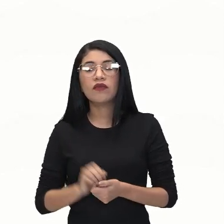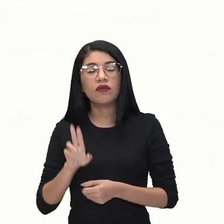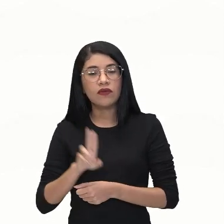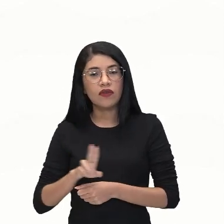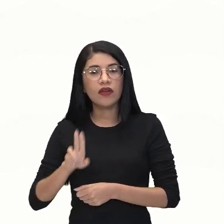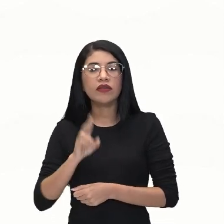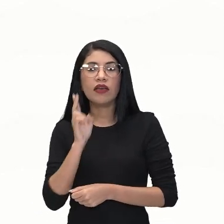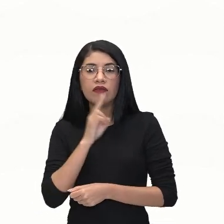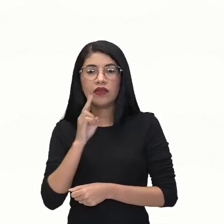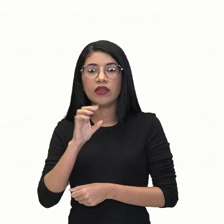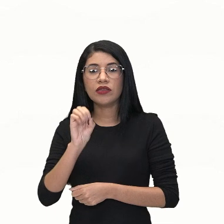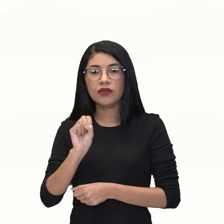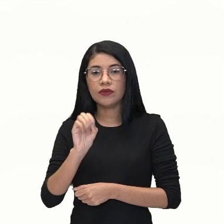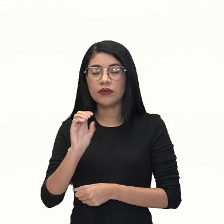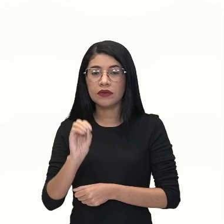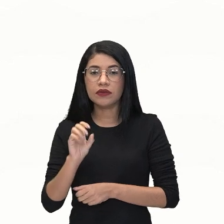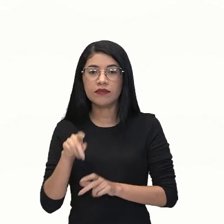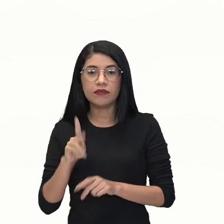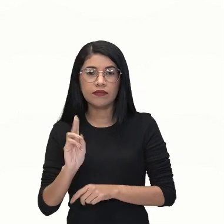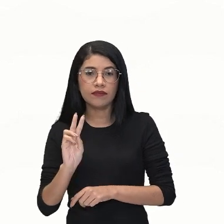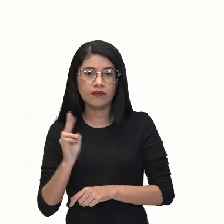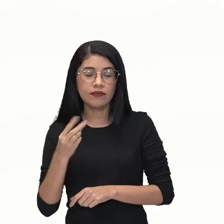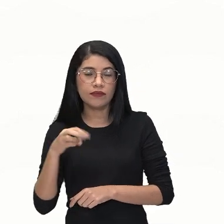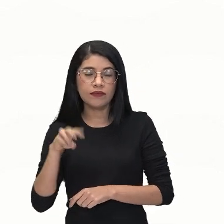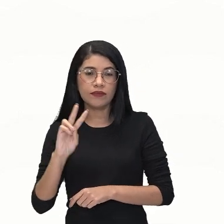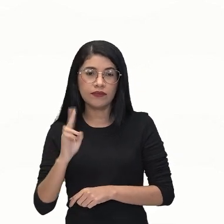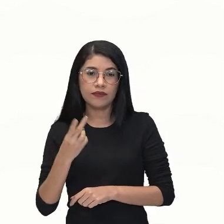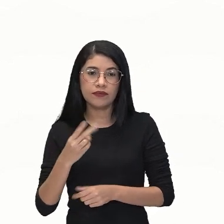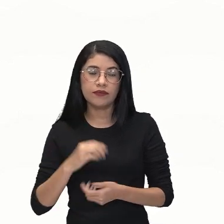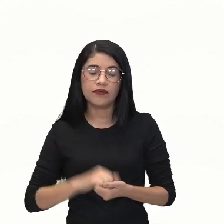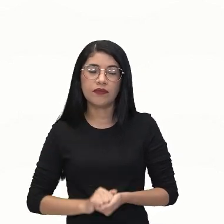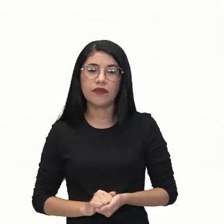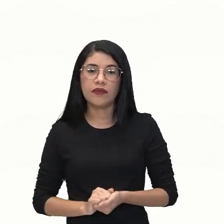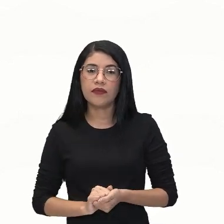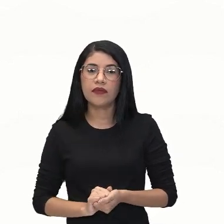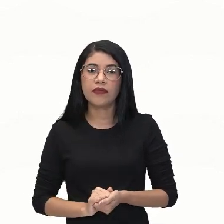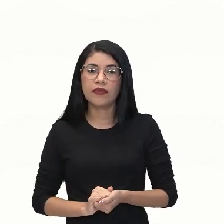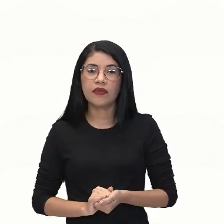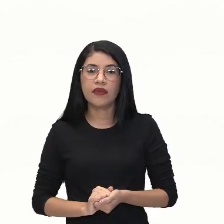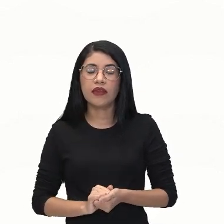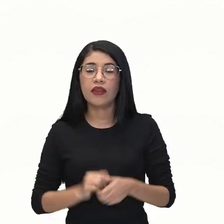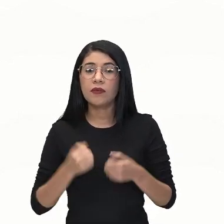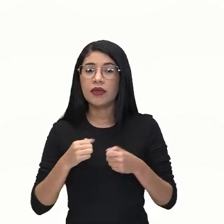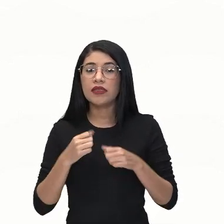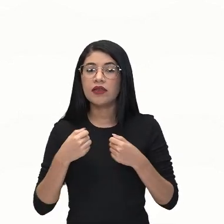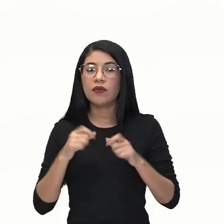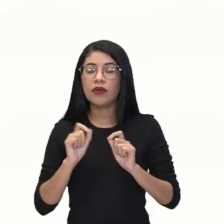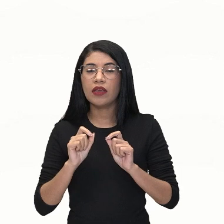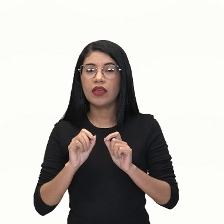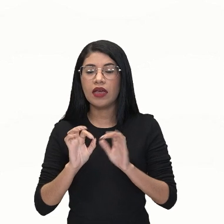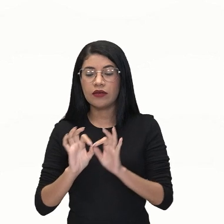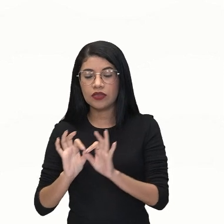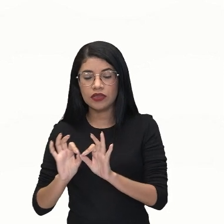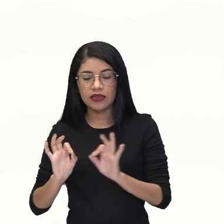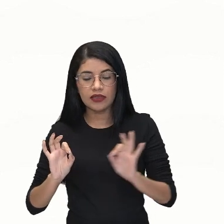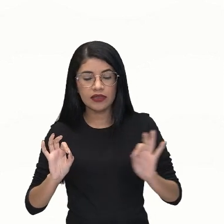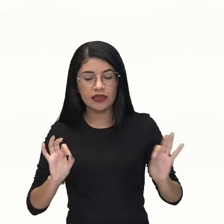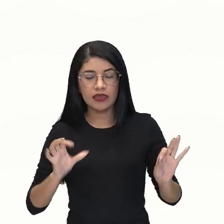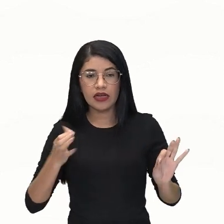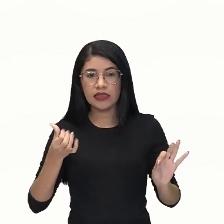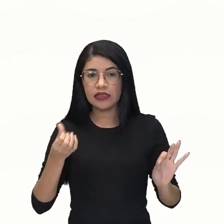mesma velocidade. Então, beleza. Então, olha lá. Eu tenho que percorrer 60 km com